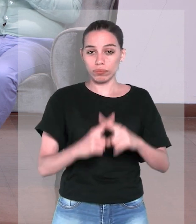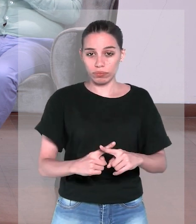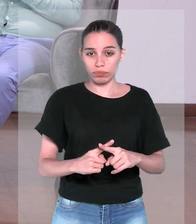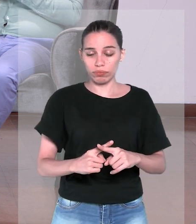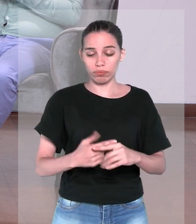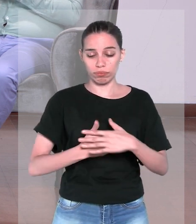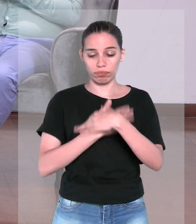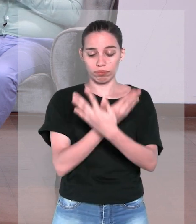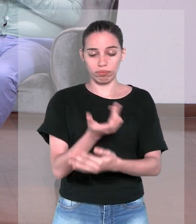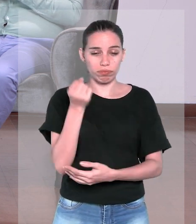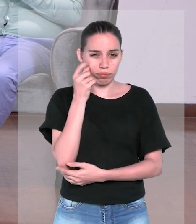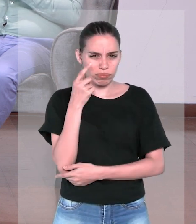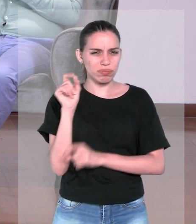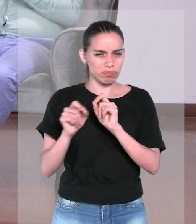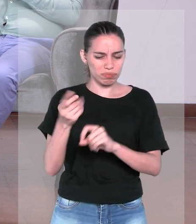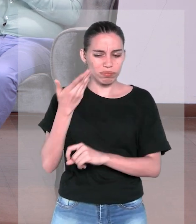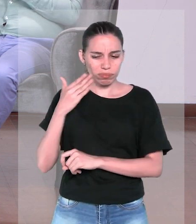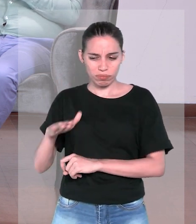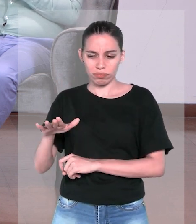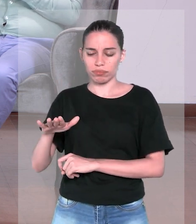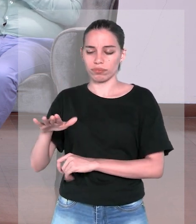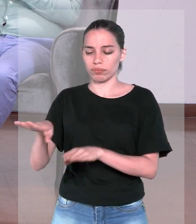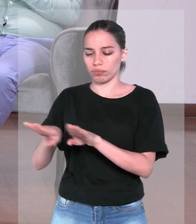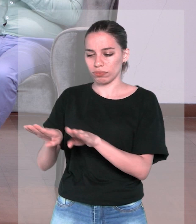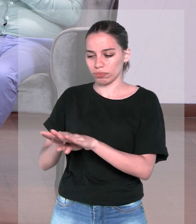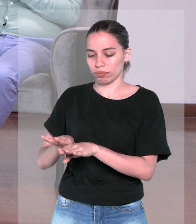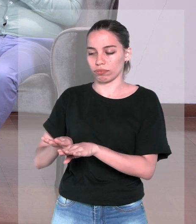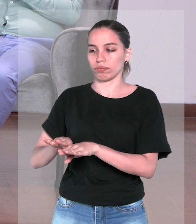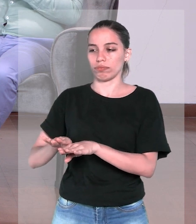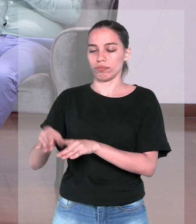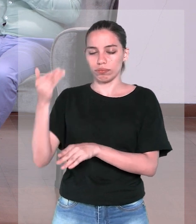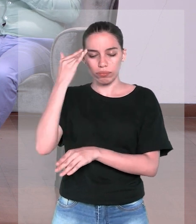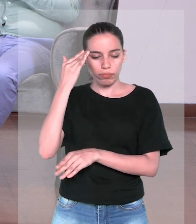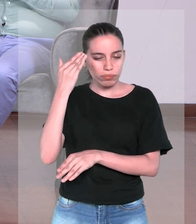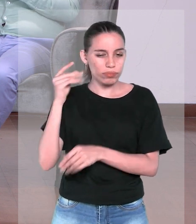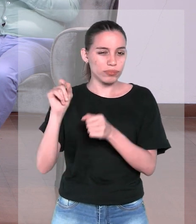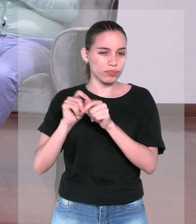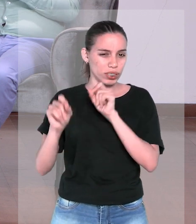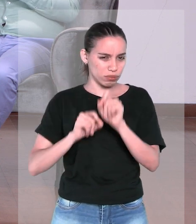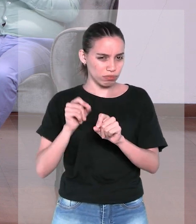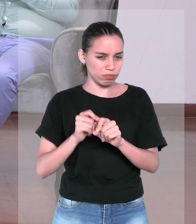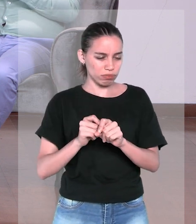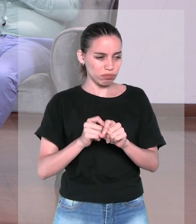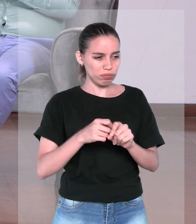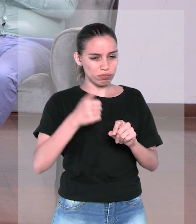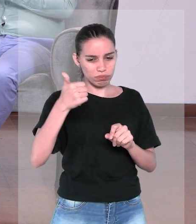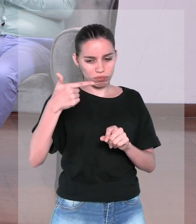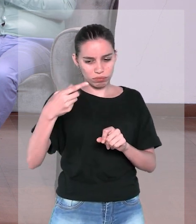como violar, e como se autoviolar e como violar. É muito comum que você